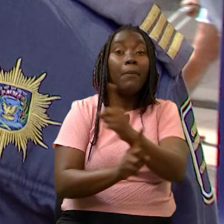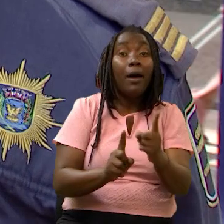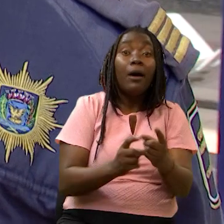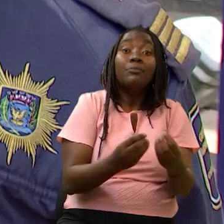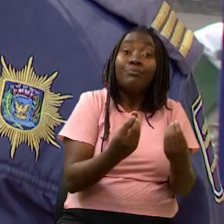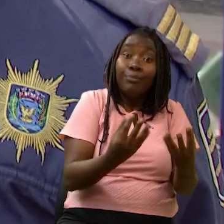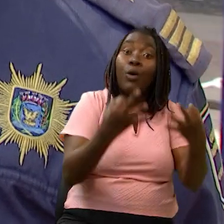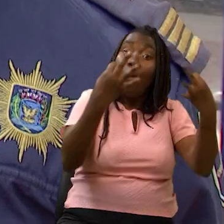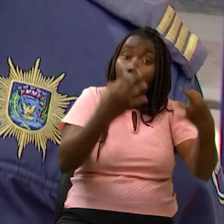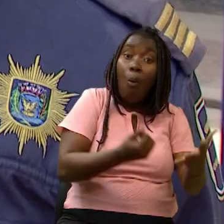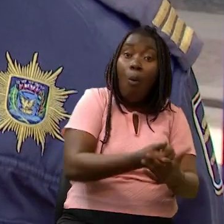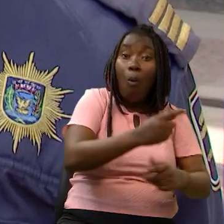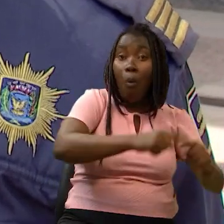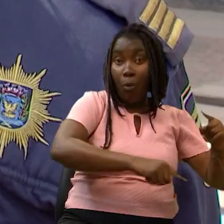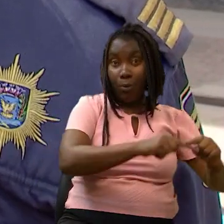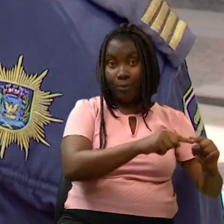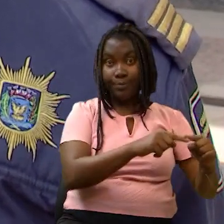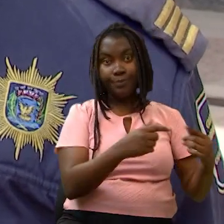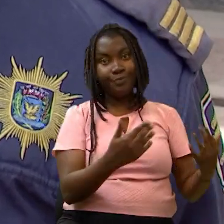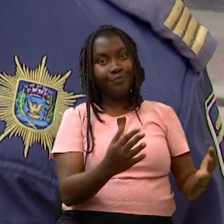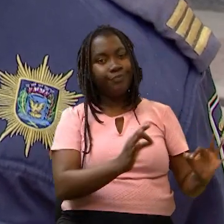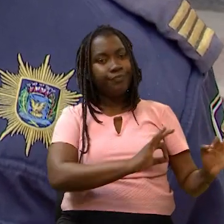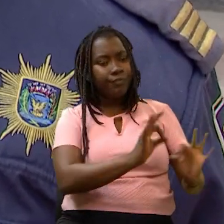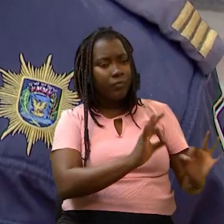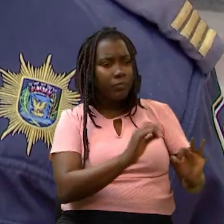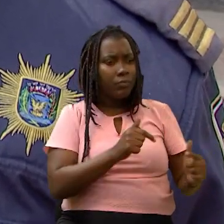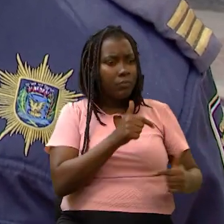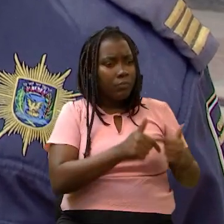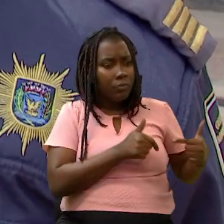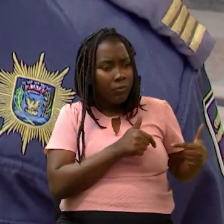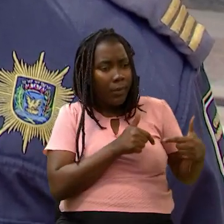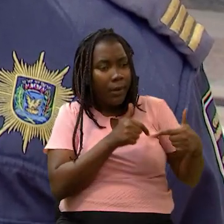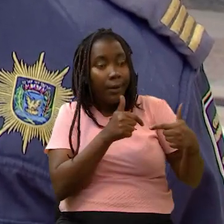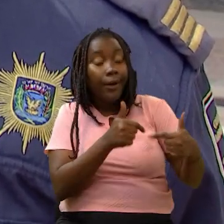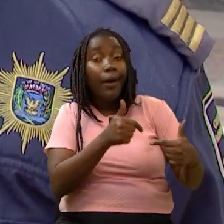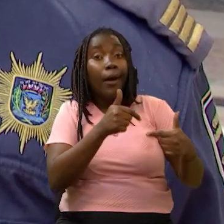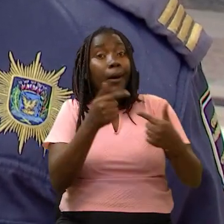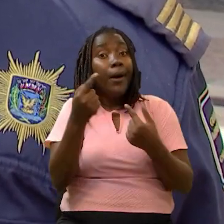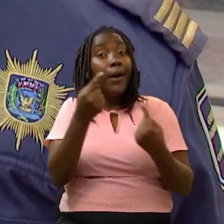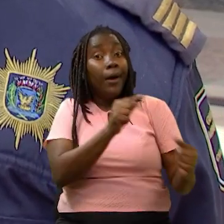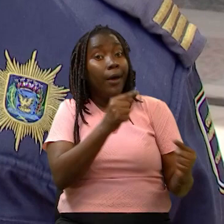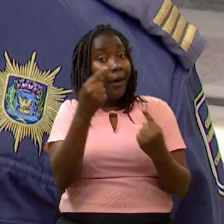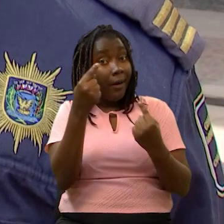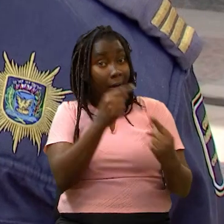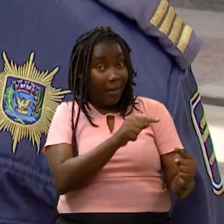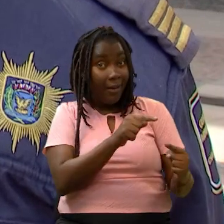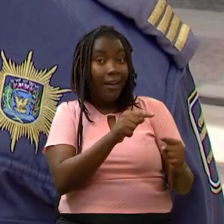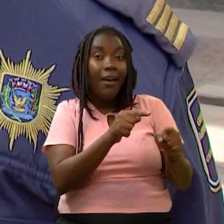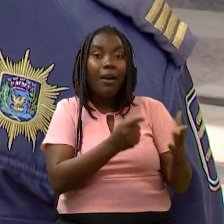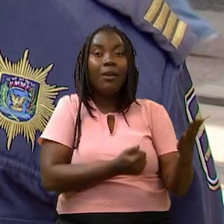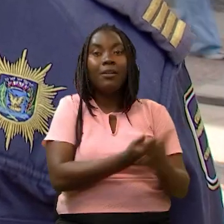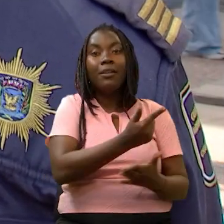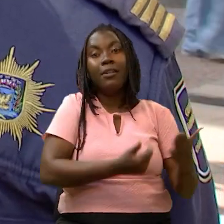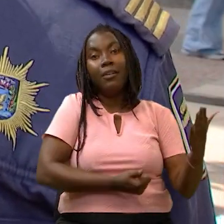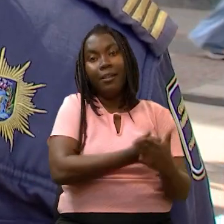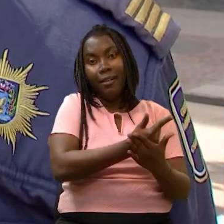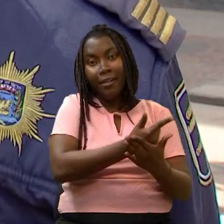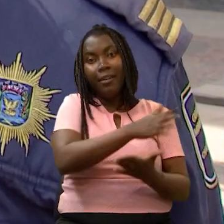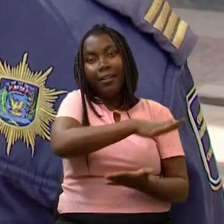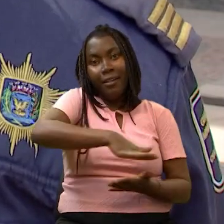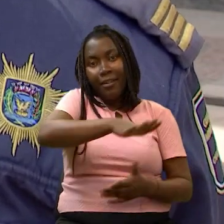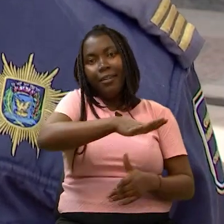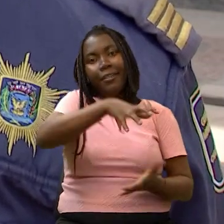central para justamente comprar esse material. Então fizemos operações no sentido de combater essa